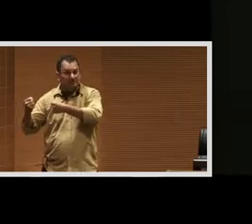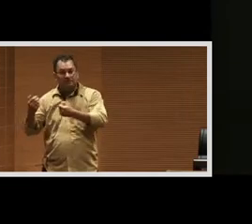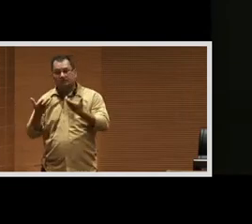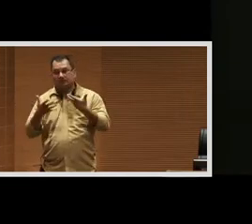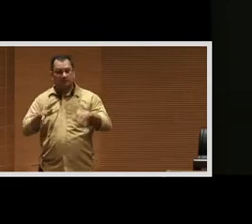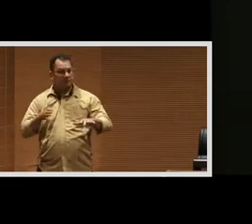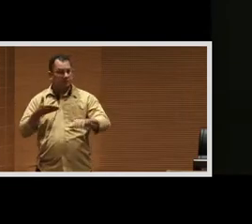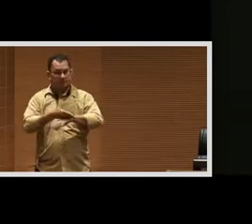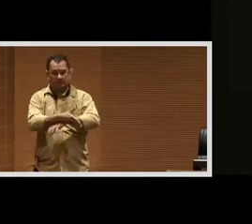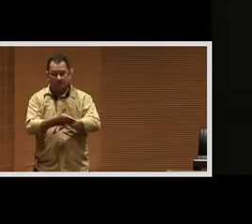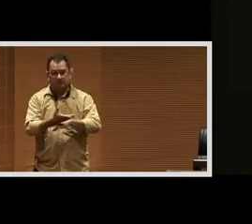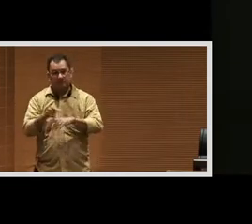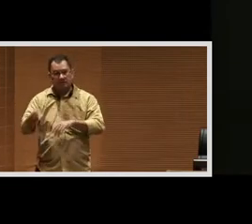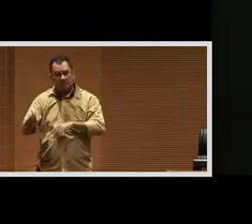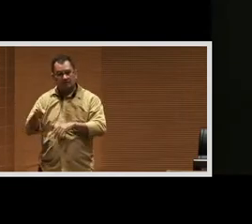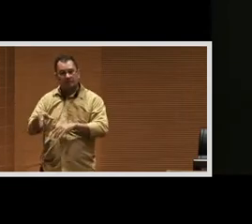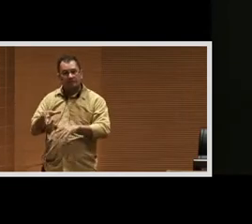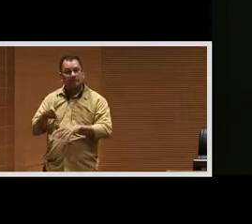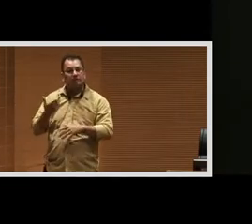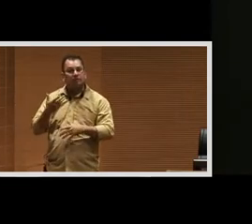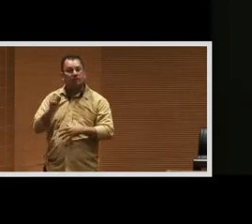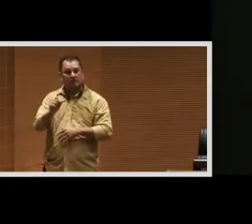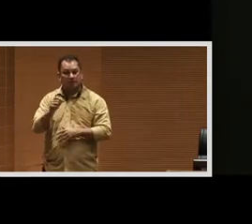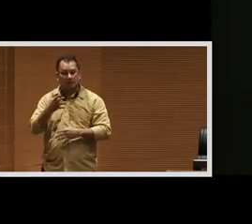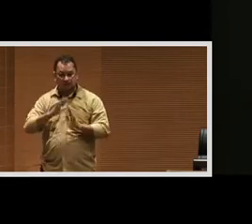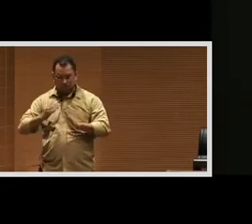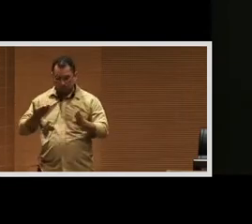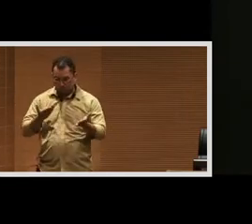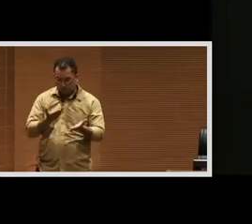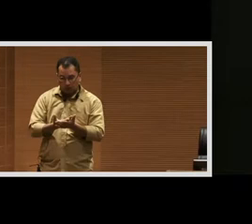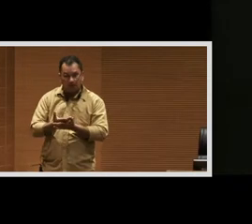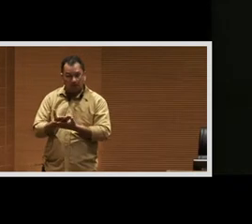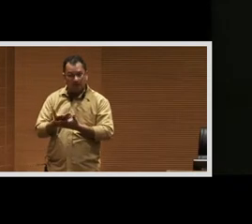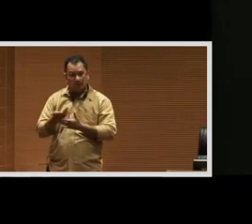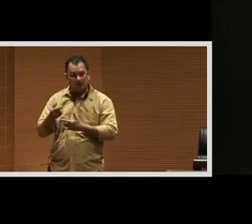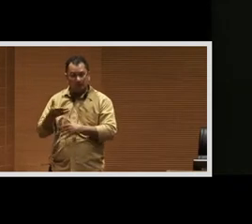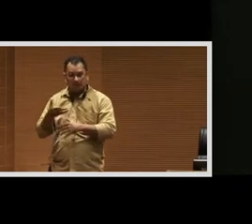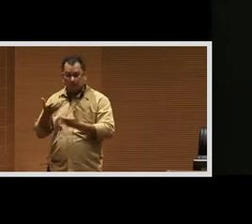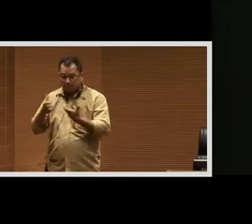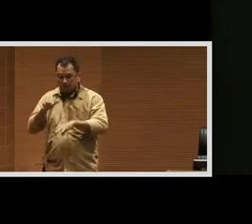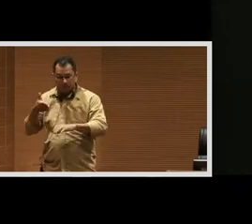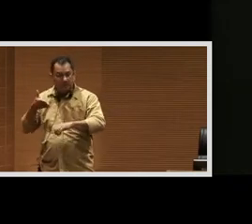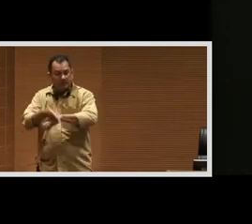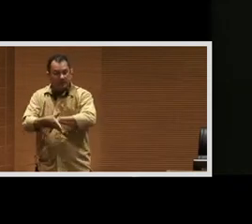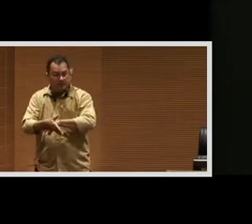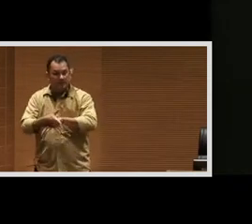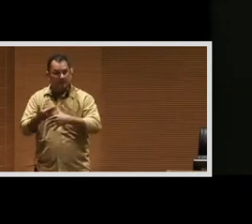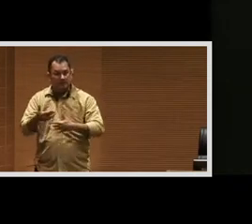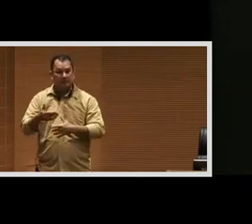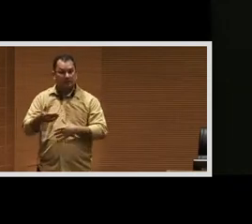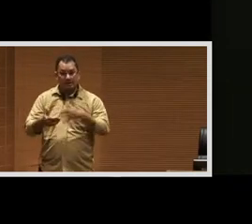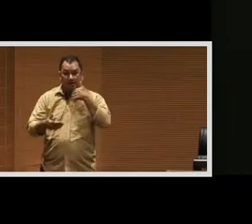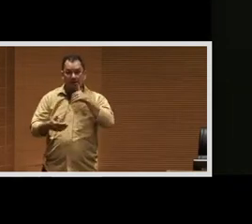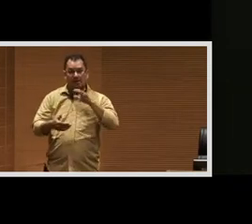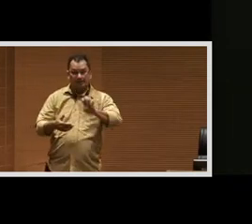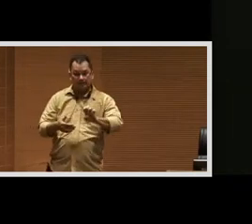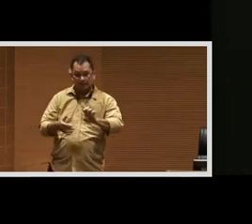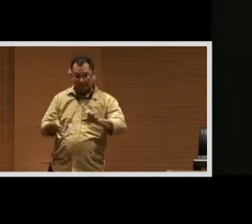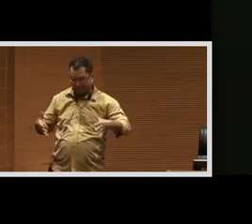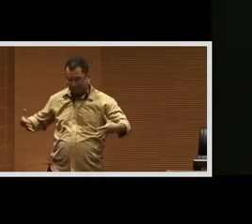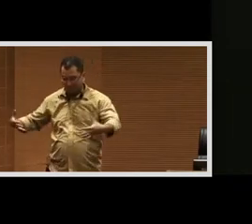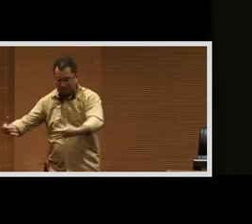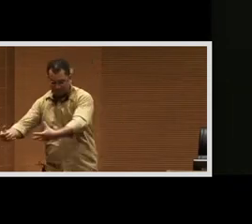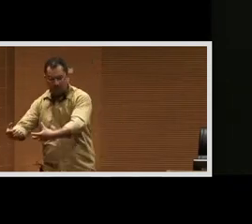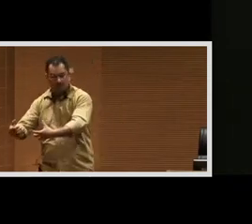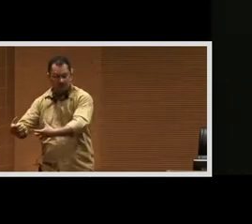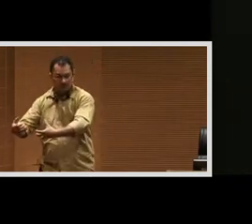sido encaminhado pela escola, né? E ele não queria entrar no consultório, até que a mãe catou o André e,